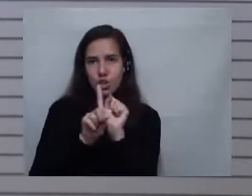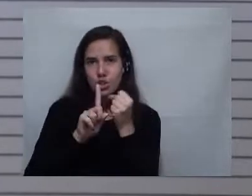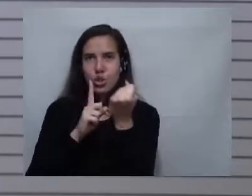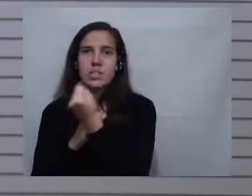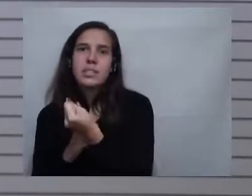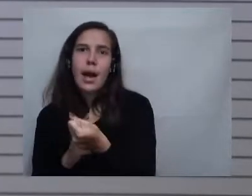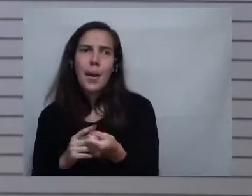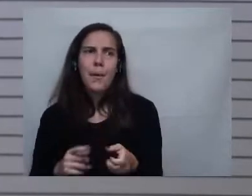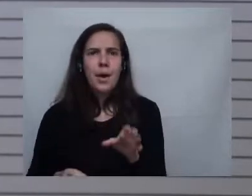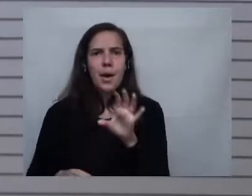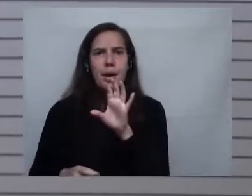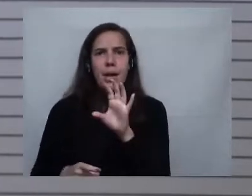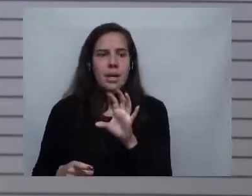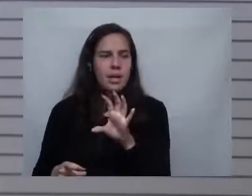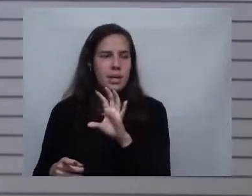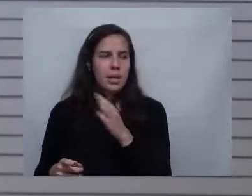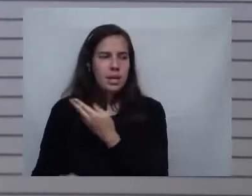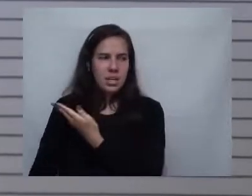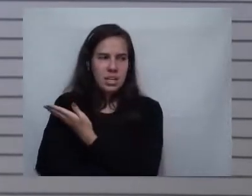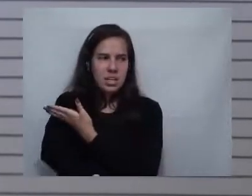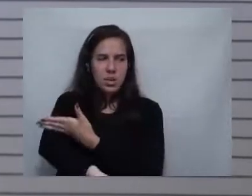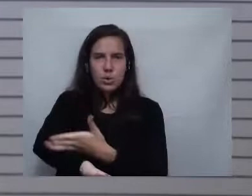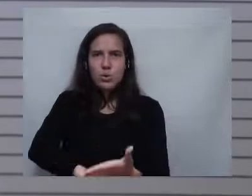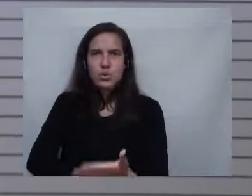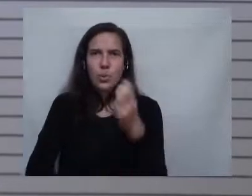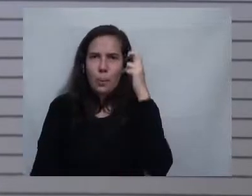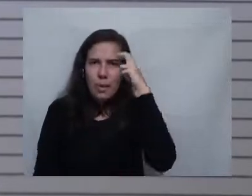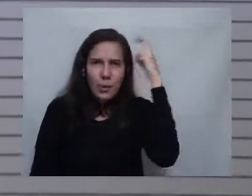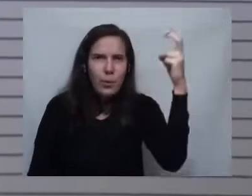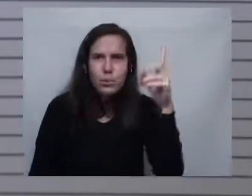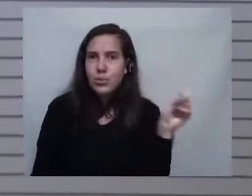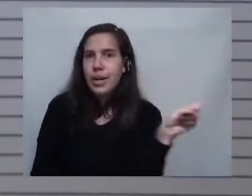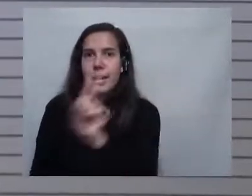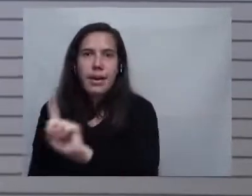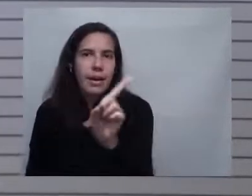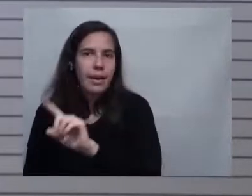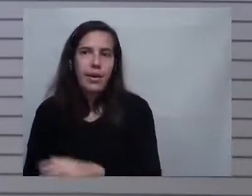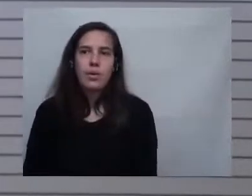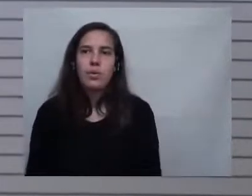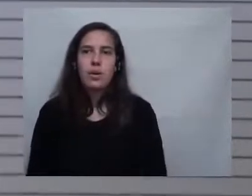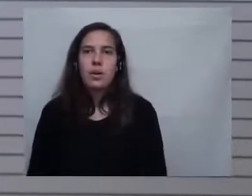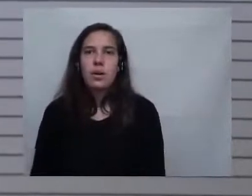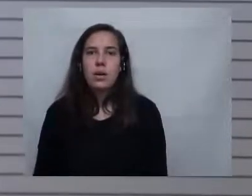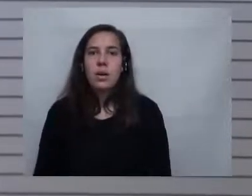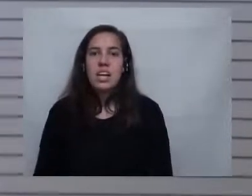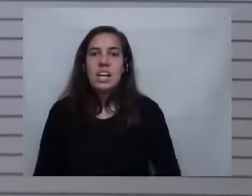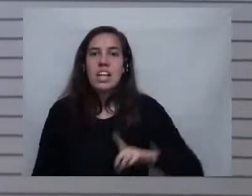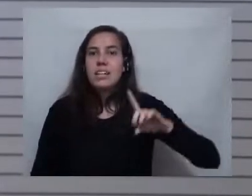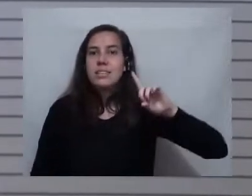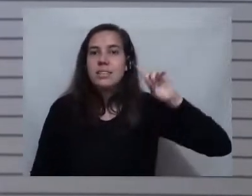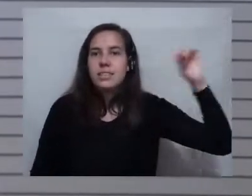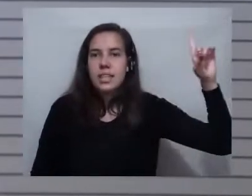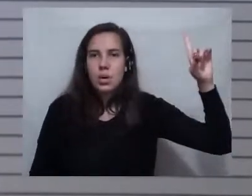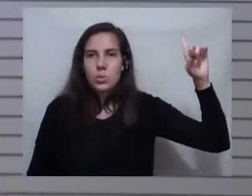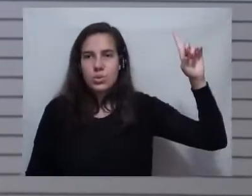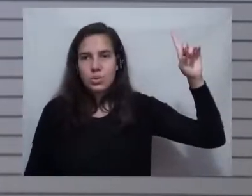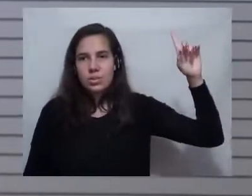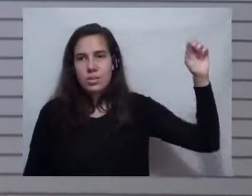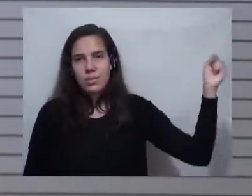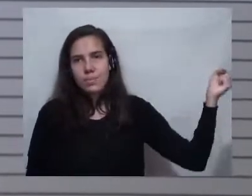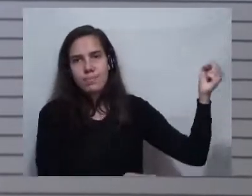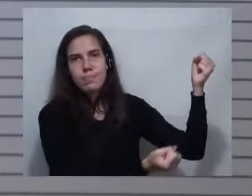Coube assim você foi convertido porque se não fosse o senhor você está